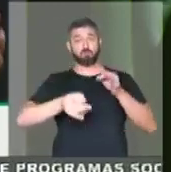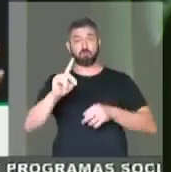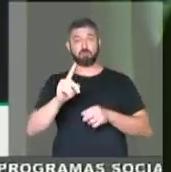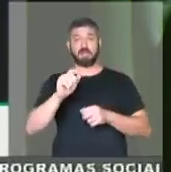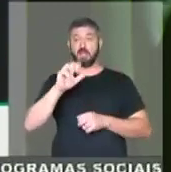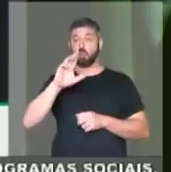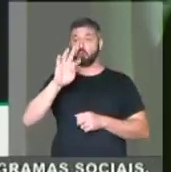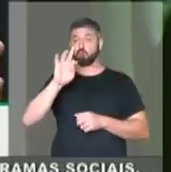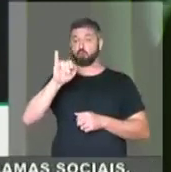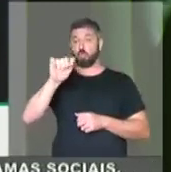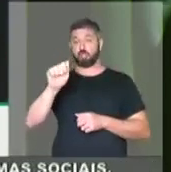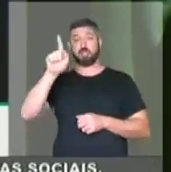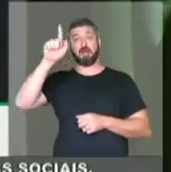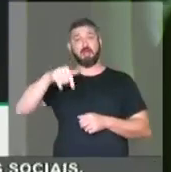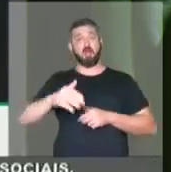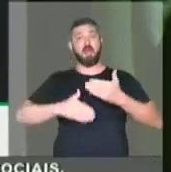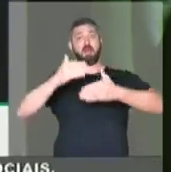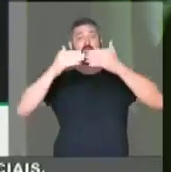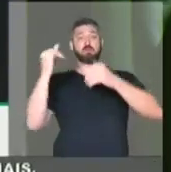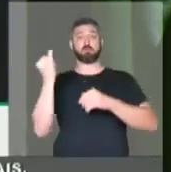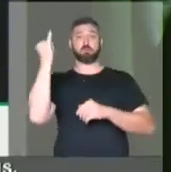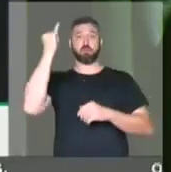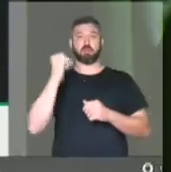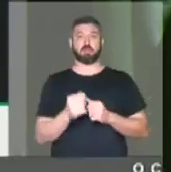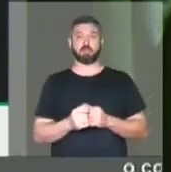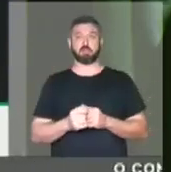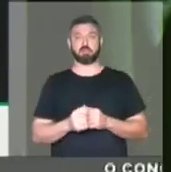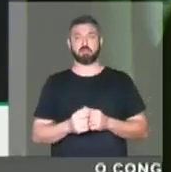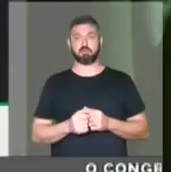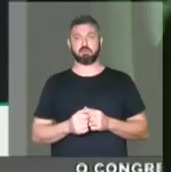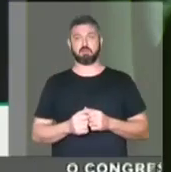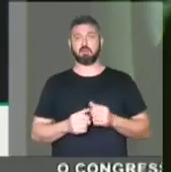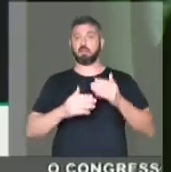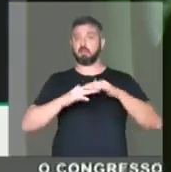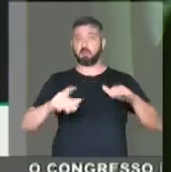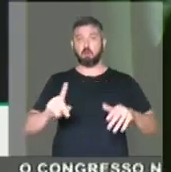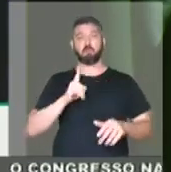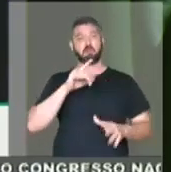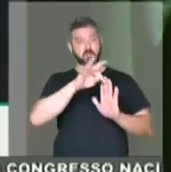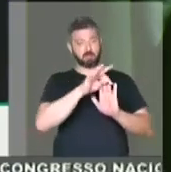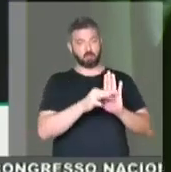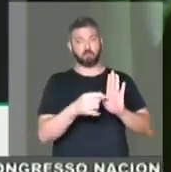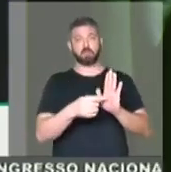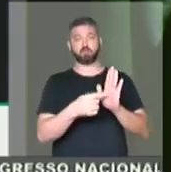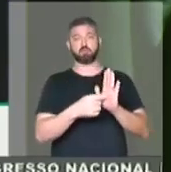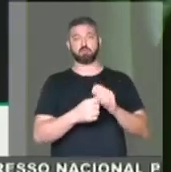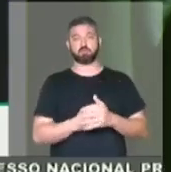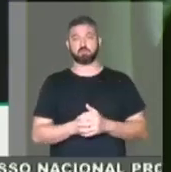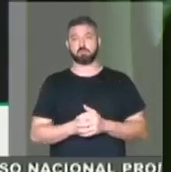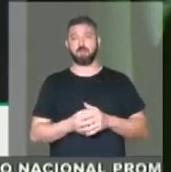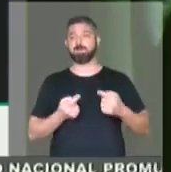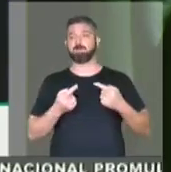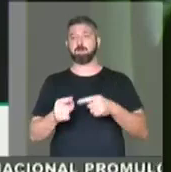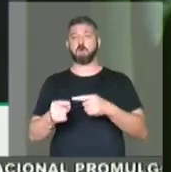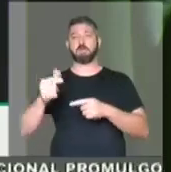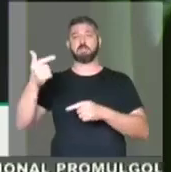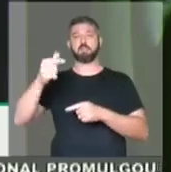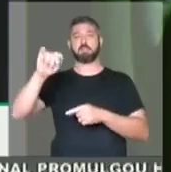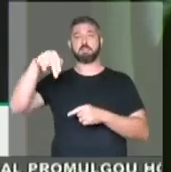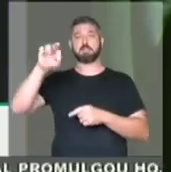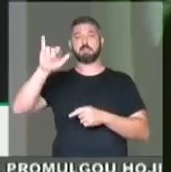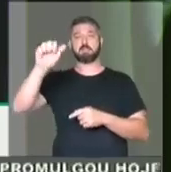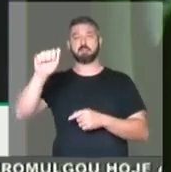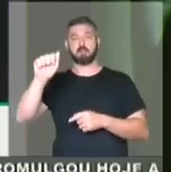custódia é um avanço, deputado Fontana, significativo. Queriam acabar, não acabaram, consta no texto. Queriam provocar a segunda